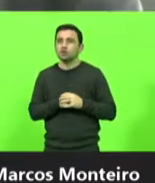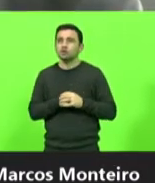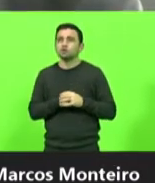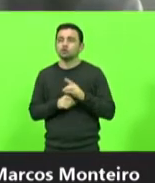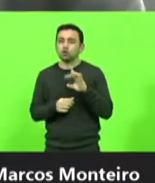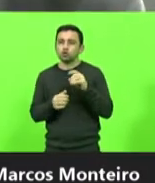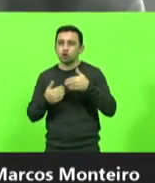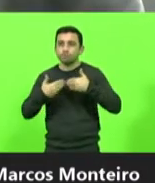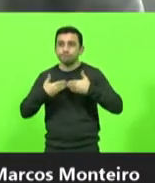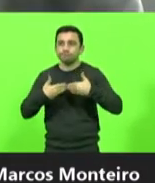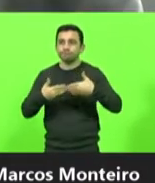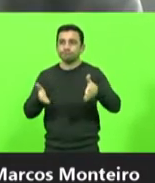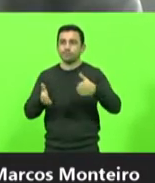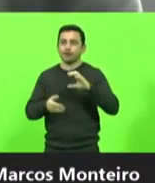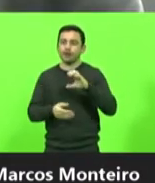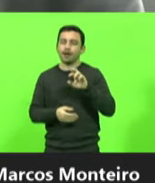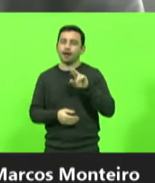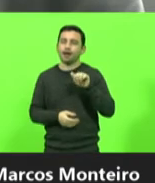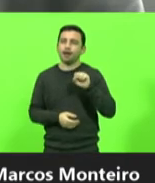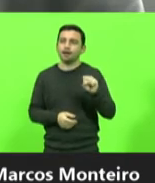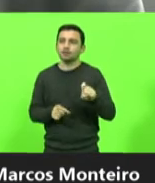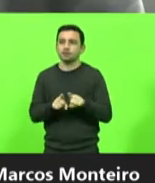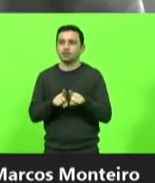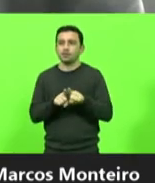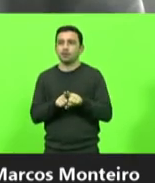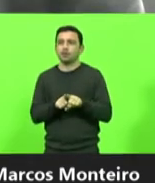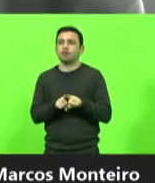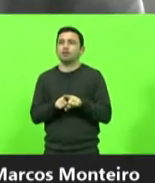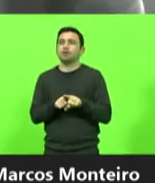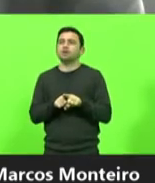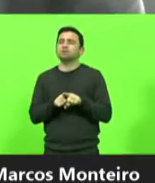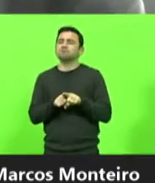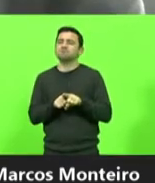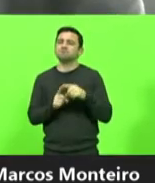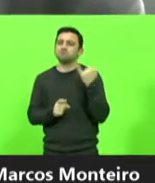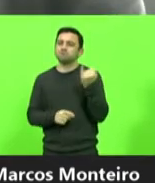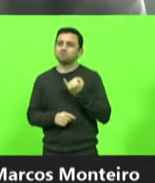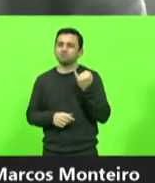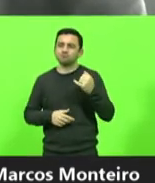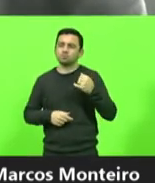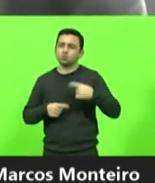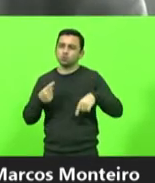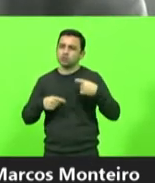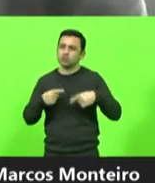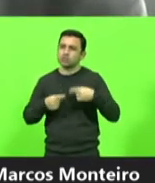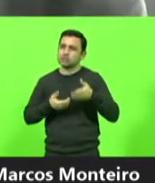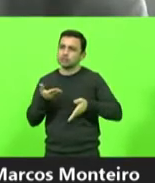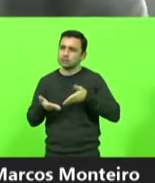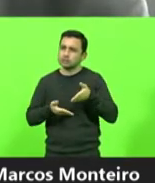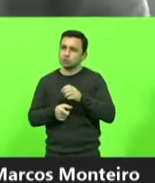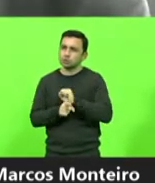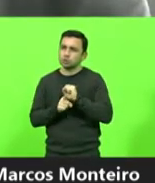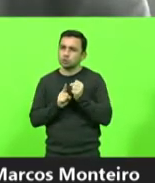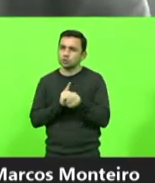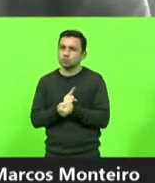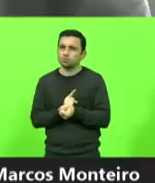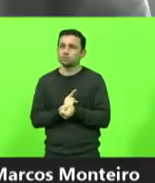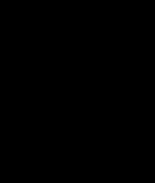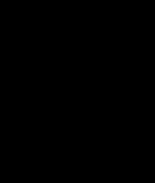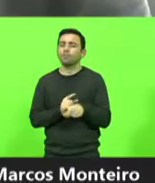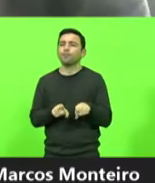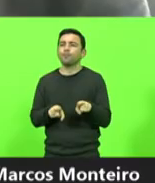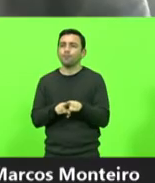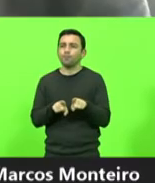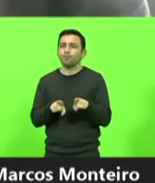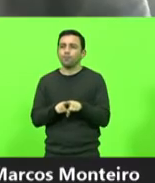de inauguração dos CRAS e CREAS, mas da importância que tem a política da assistência social e também